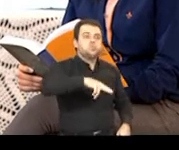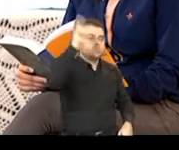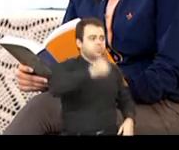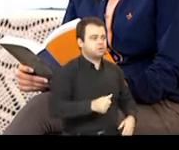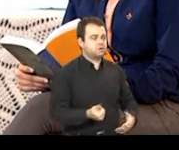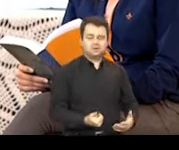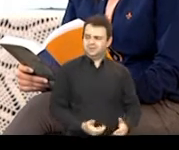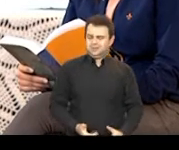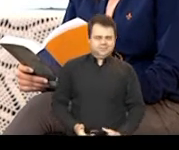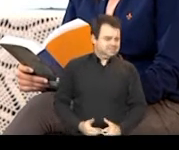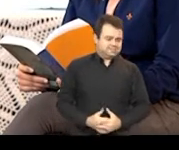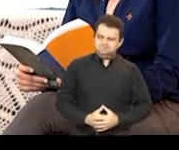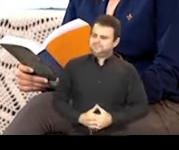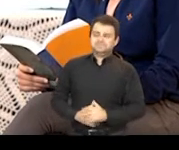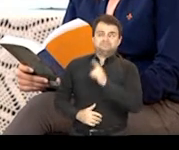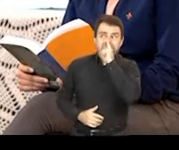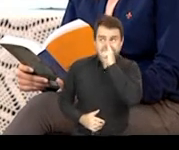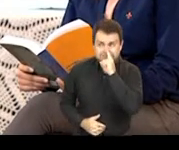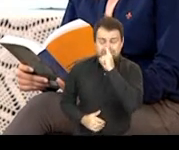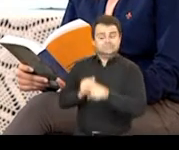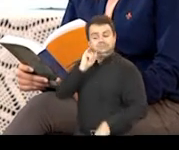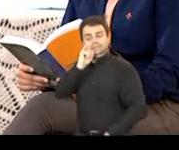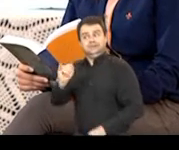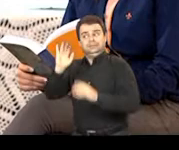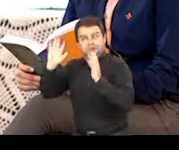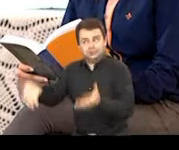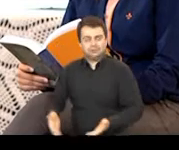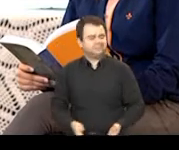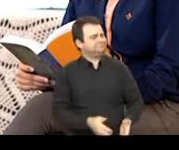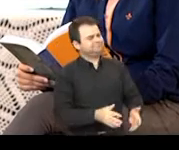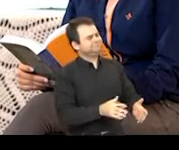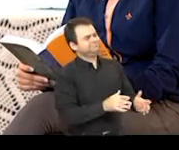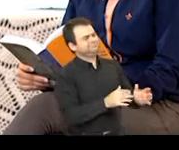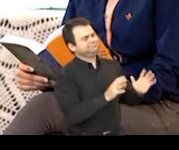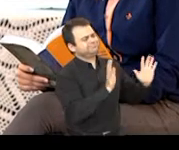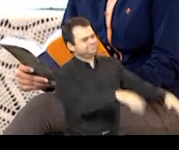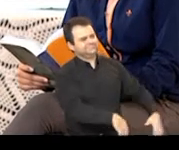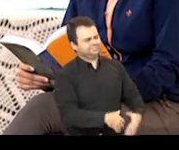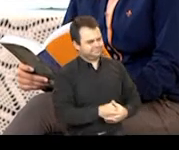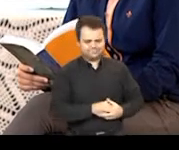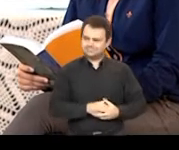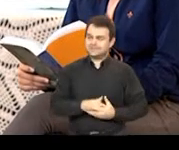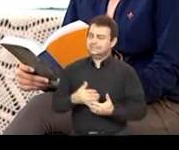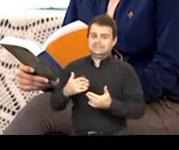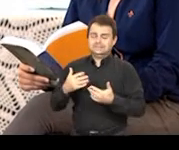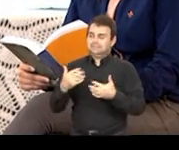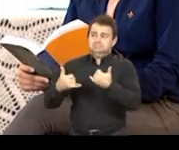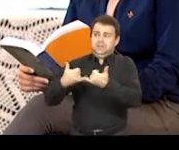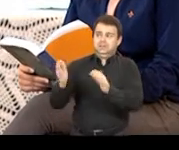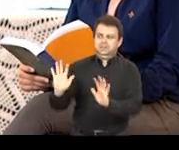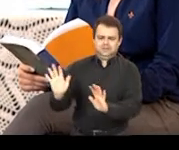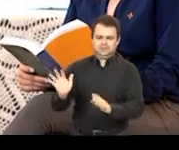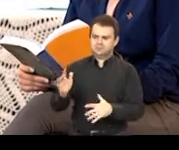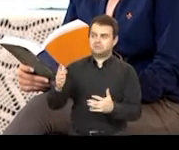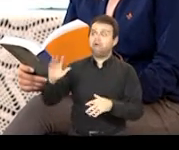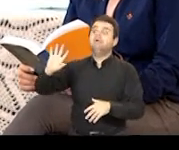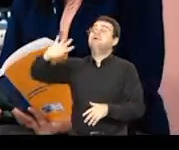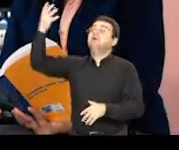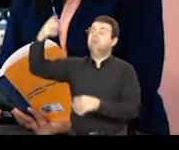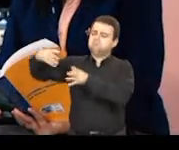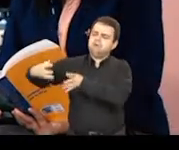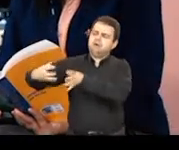risco enorme, já disse. Não insista nessas brincadeiras, por favor. E se vem um enterro, não suporto